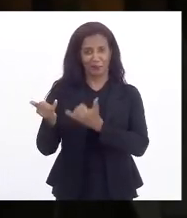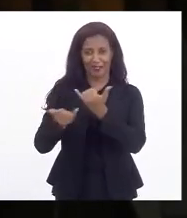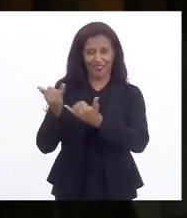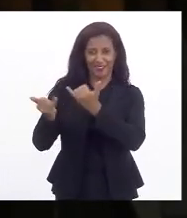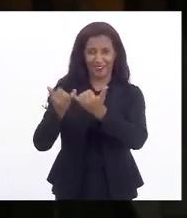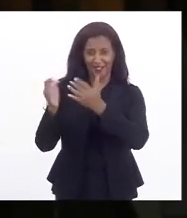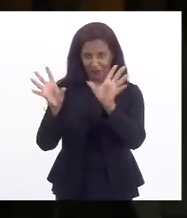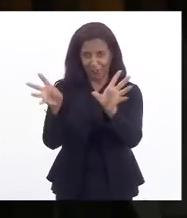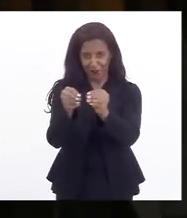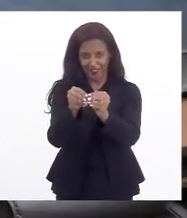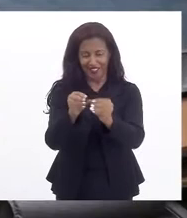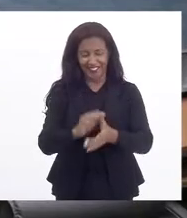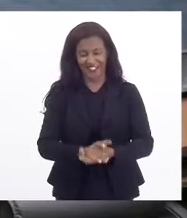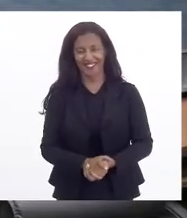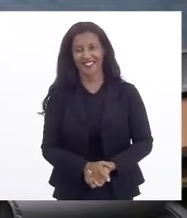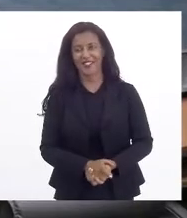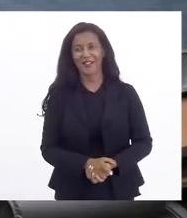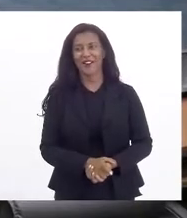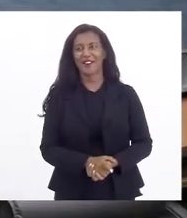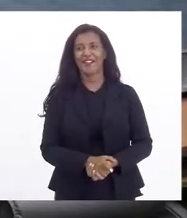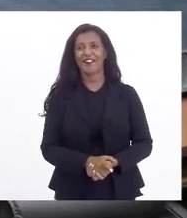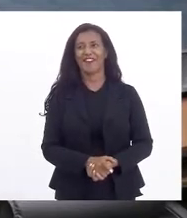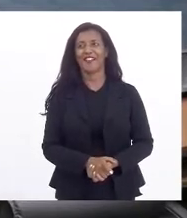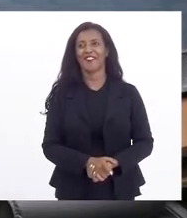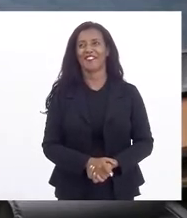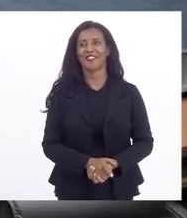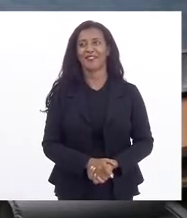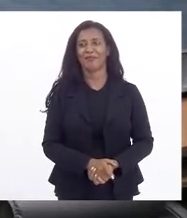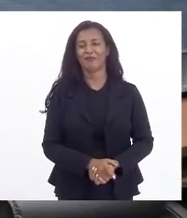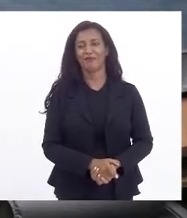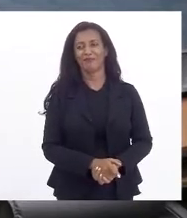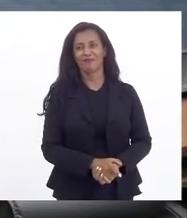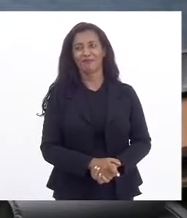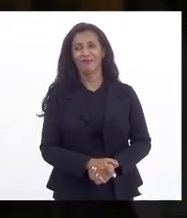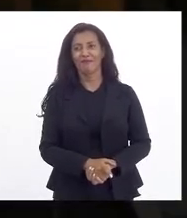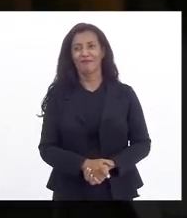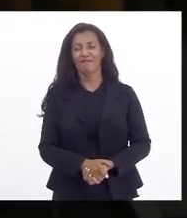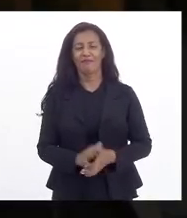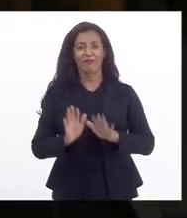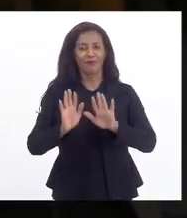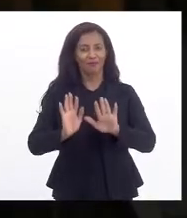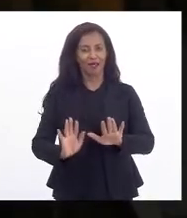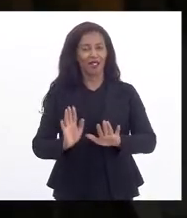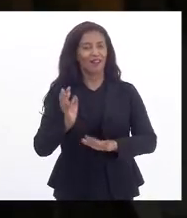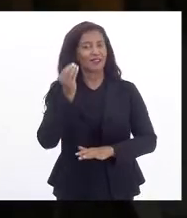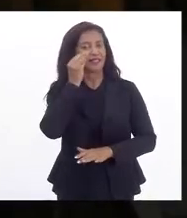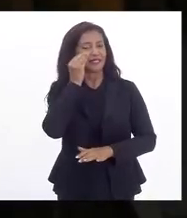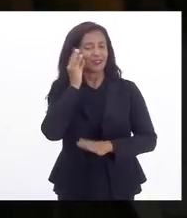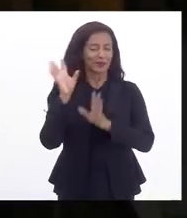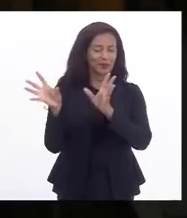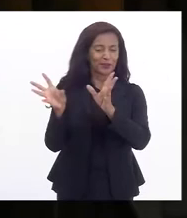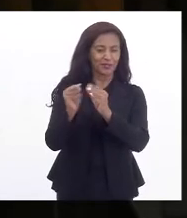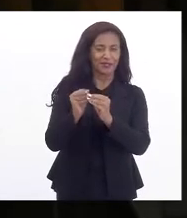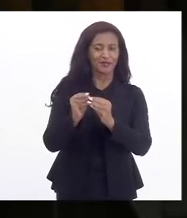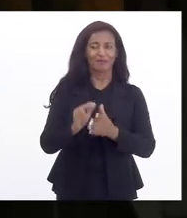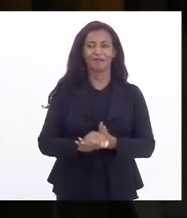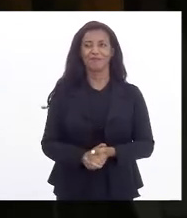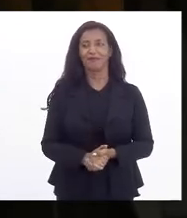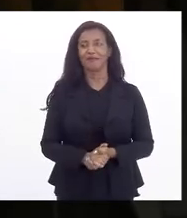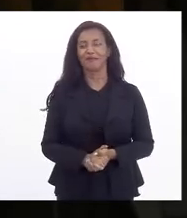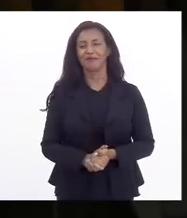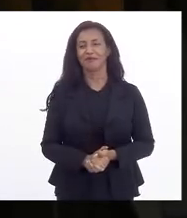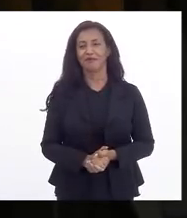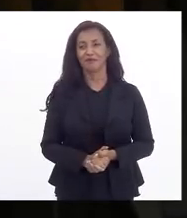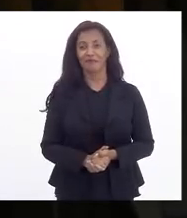senhora ter vou concluir mais precisaria chegar às 15 horas da tarde mas tentando concluir senhora Presidente